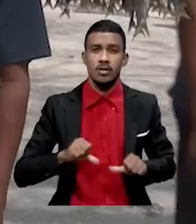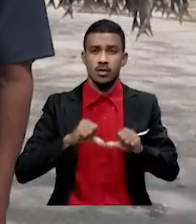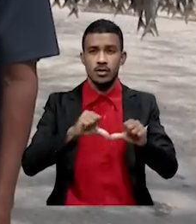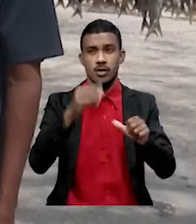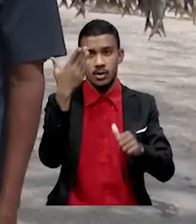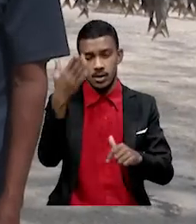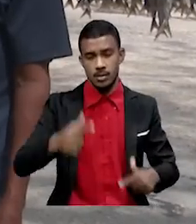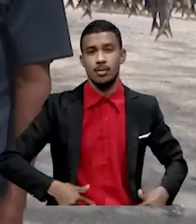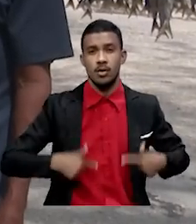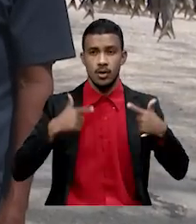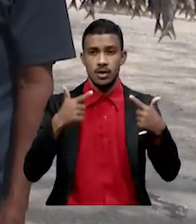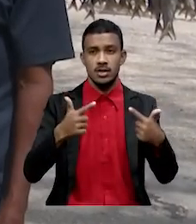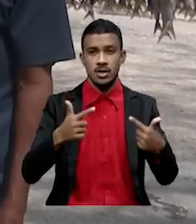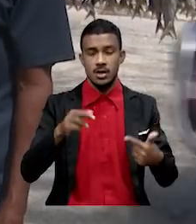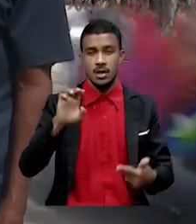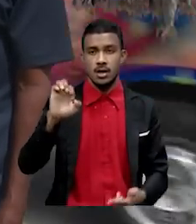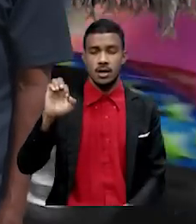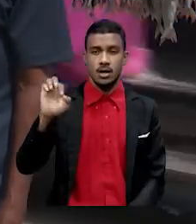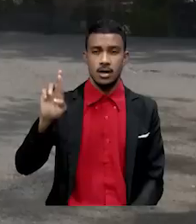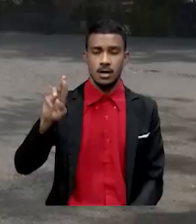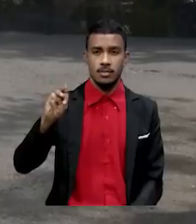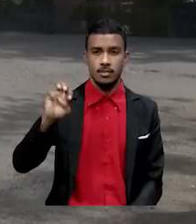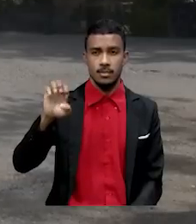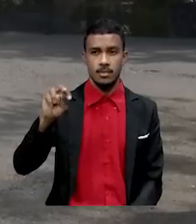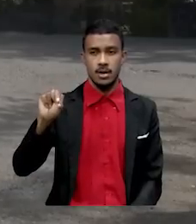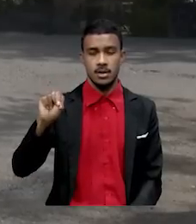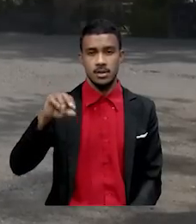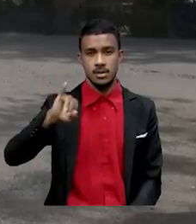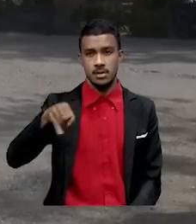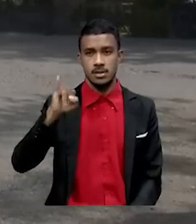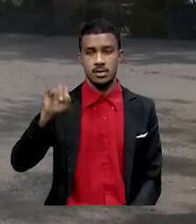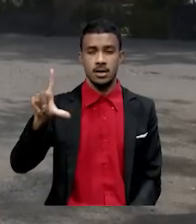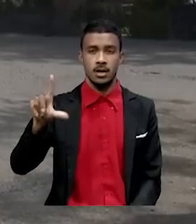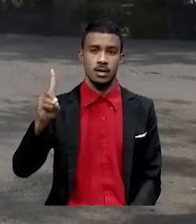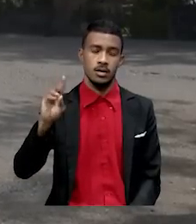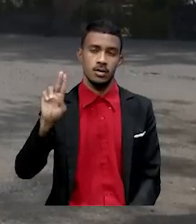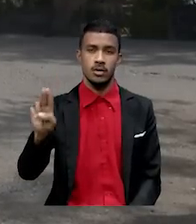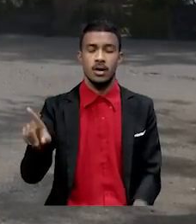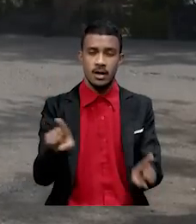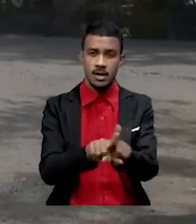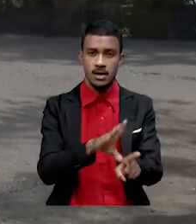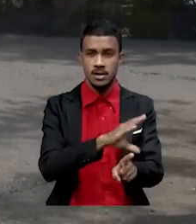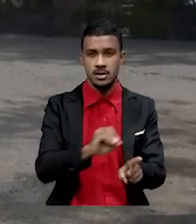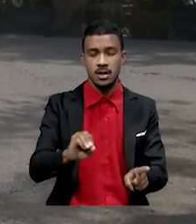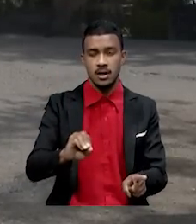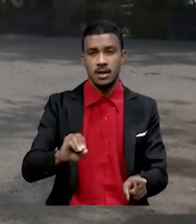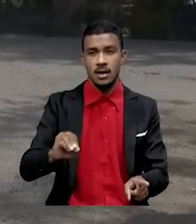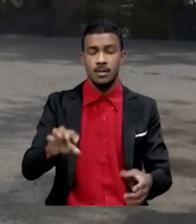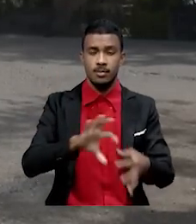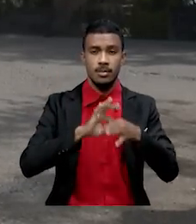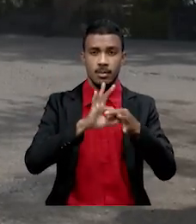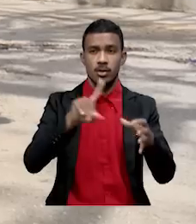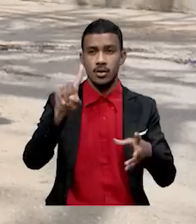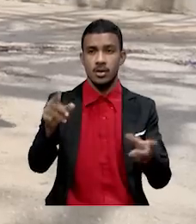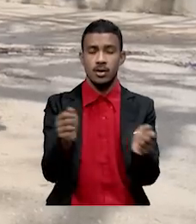Moris. Hermenegildo Fraga, wankiat no dar soldado ida. Ne besa hamutu konia